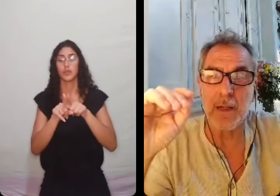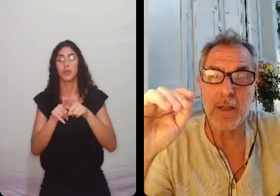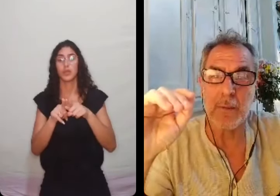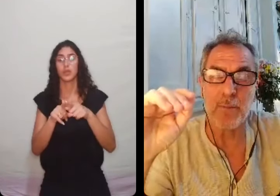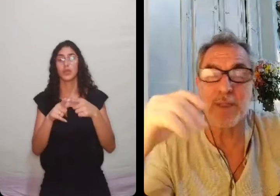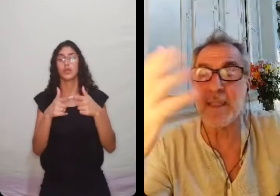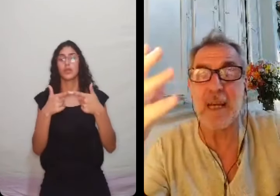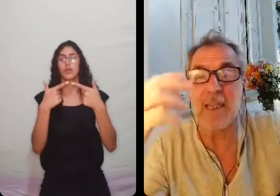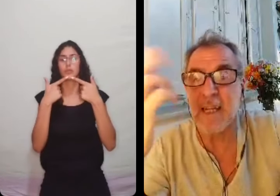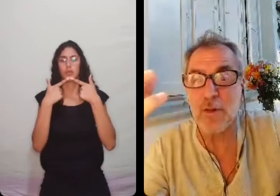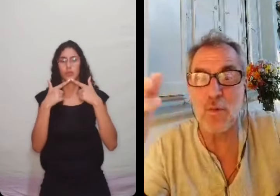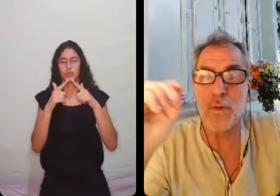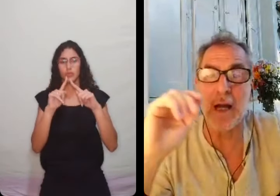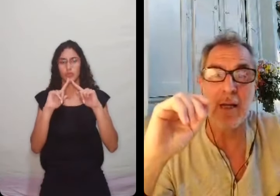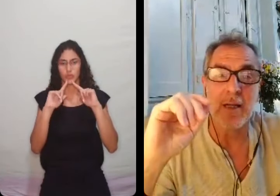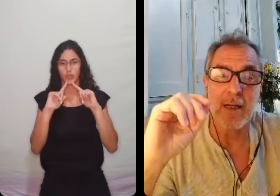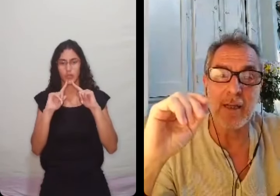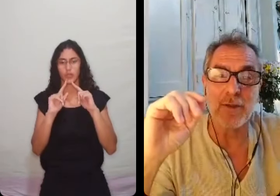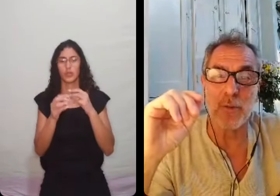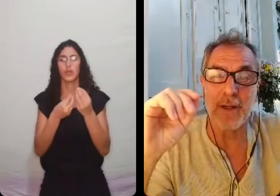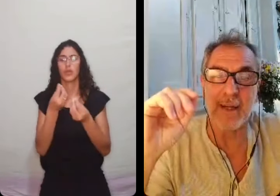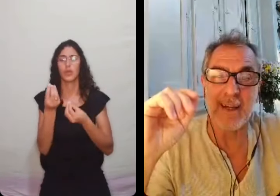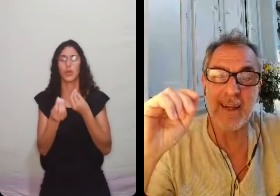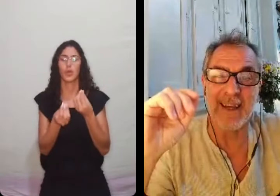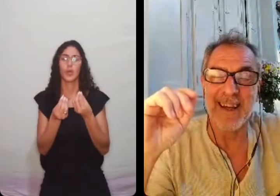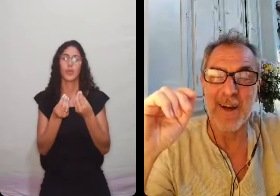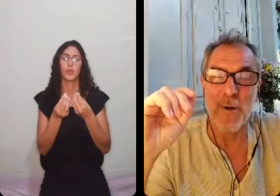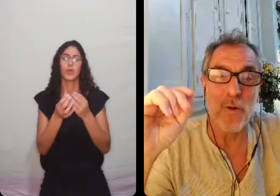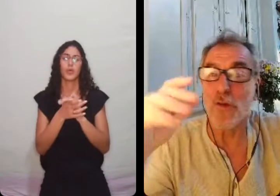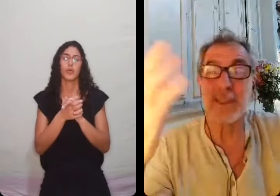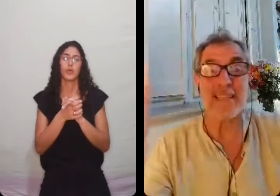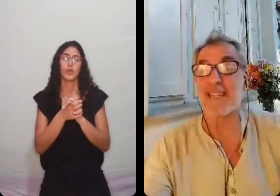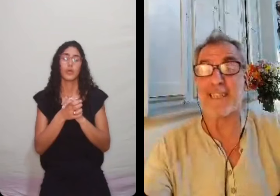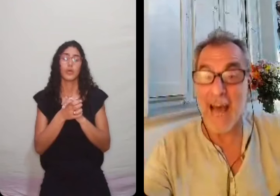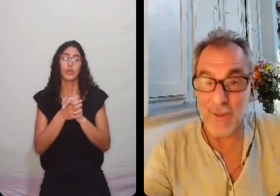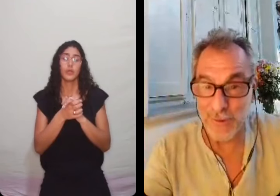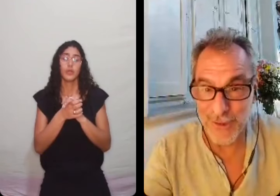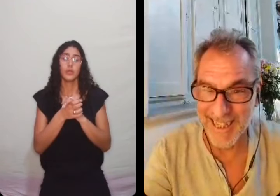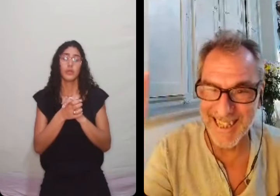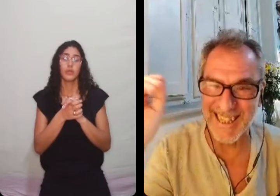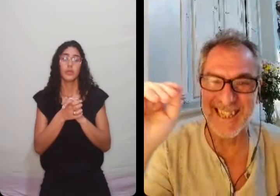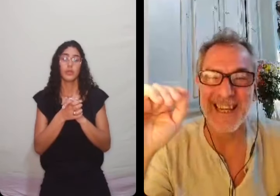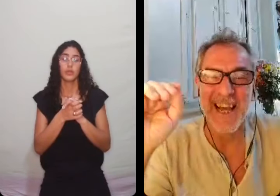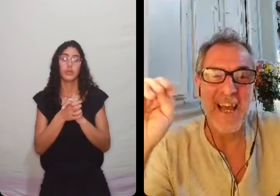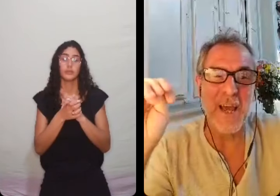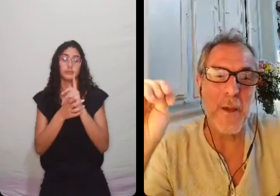poesia, literatura, sobre o modo de estar sentados.